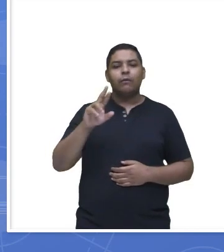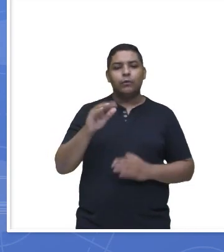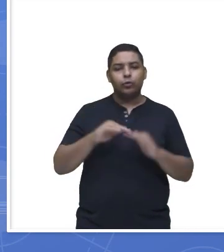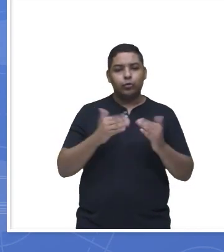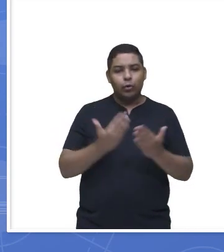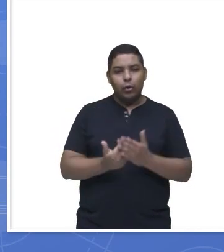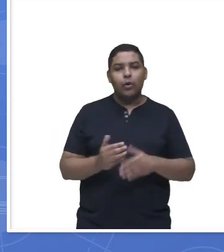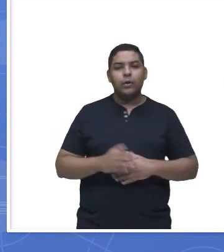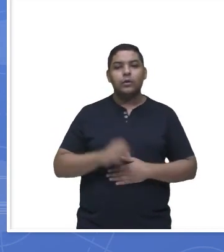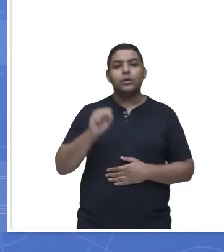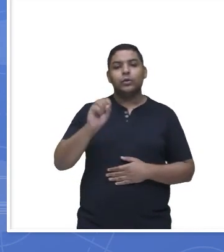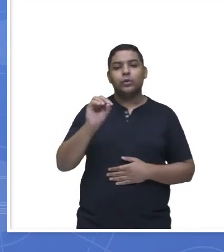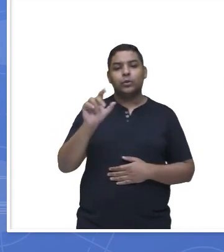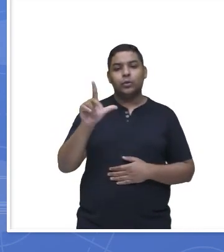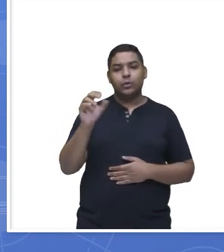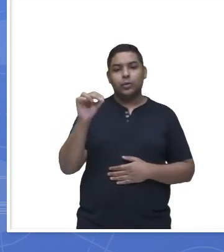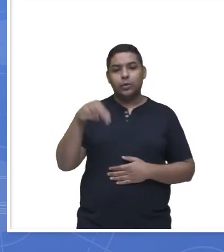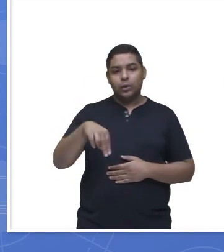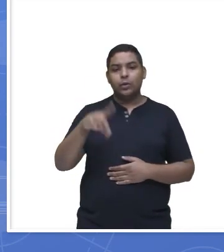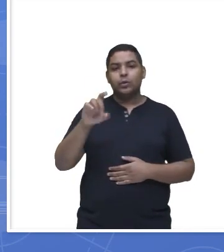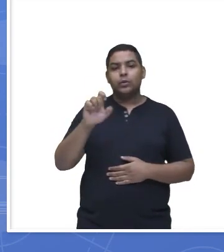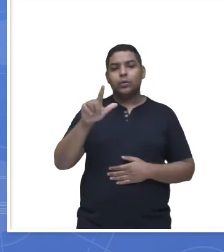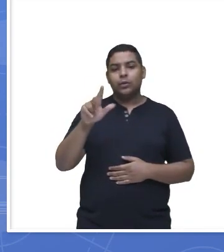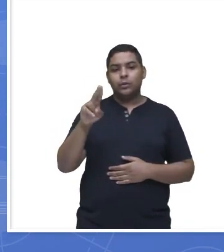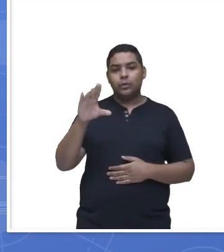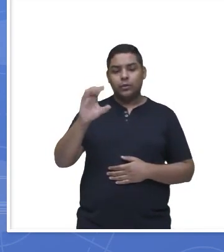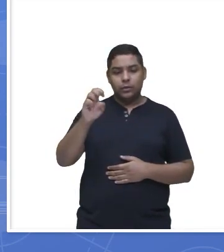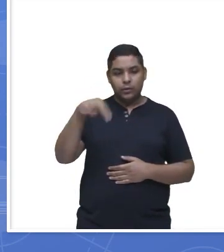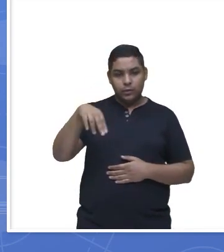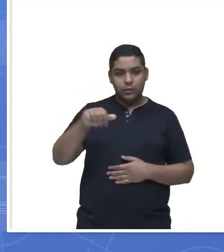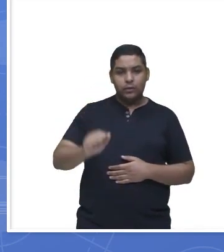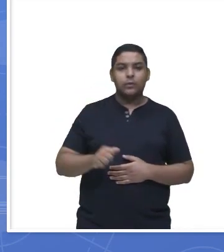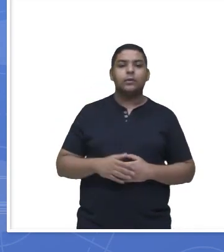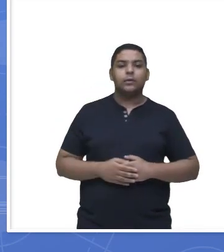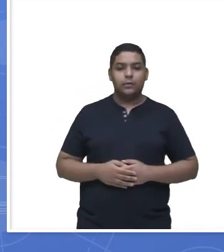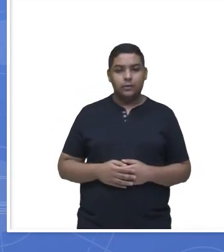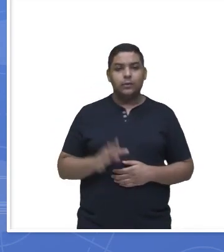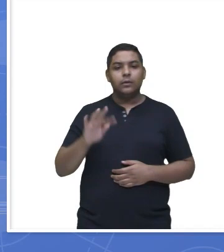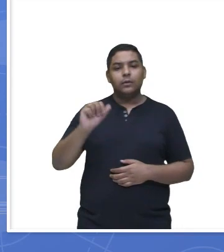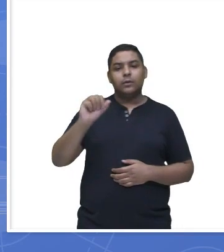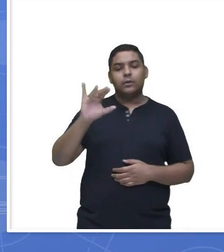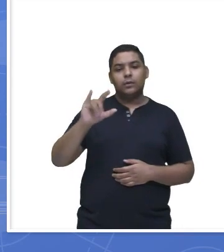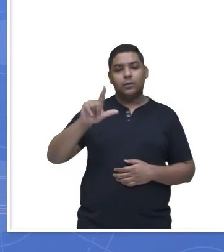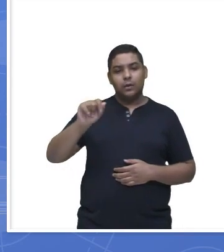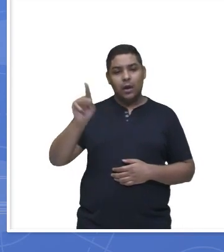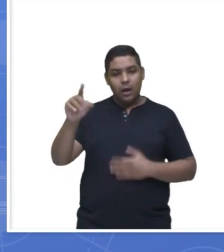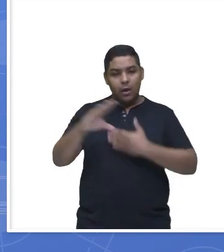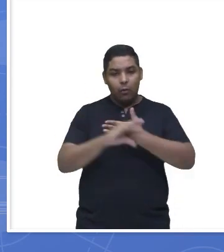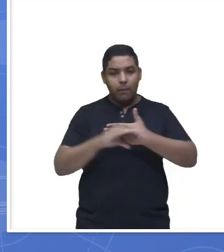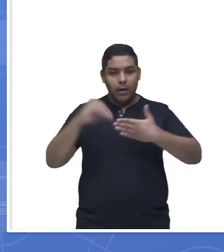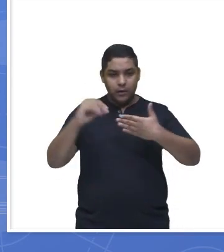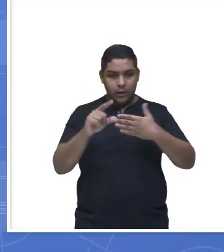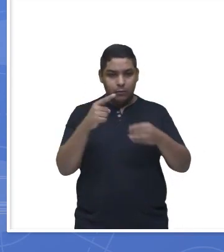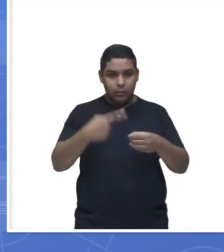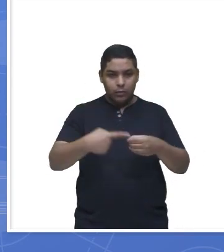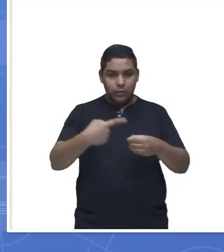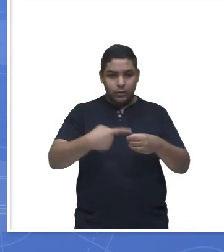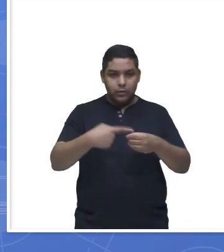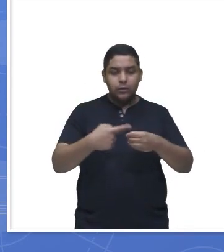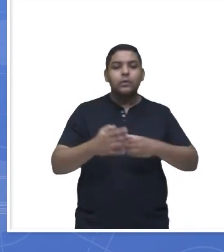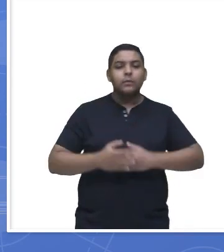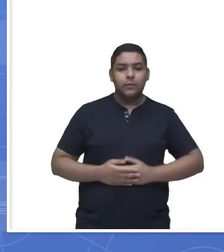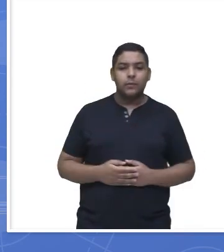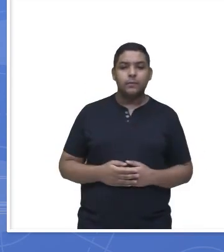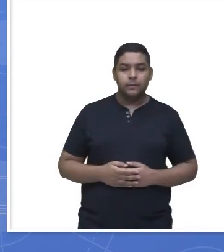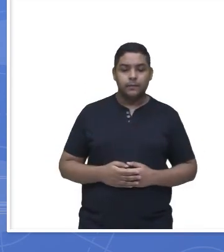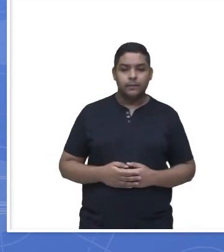O Solo de Lucena apareceu, letra A. A gente também tem a Tarsila Prado de Humaitá, o João Vitor, o aluno da escola, com a